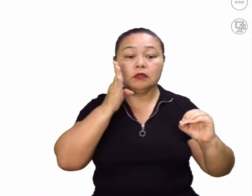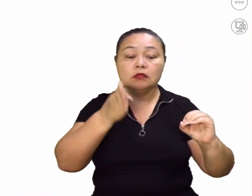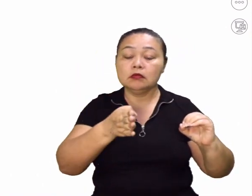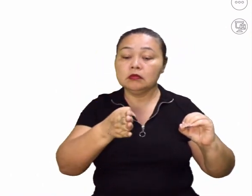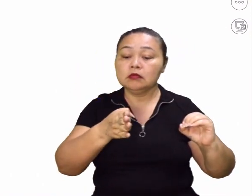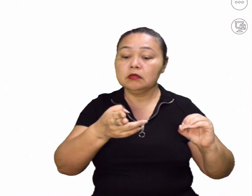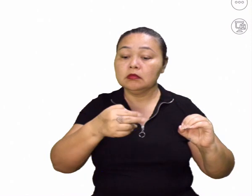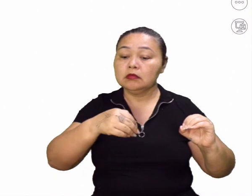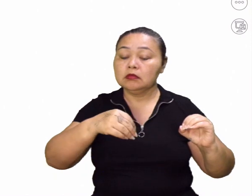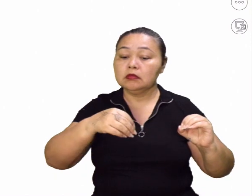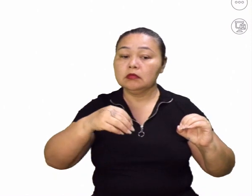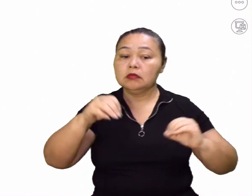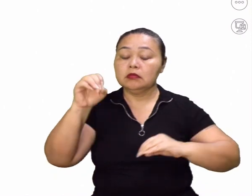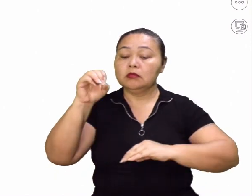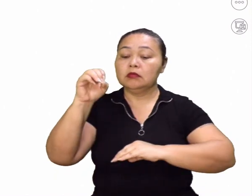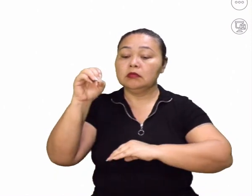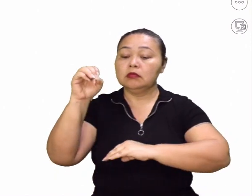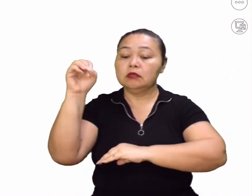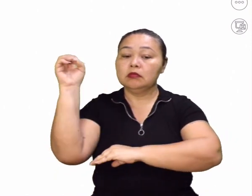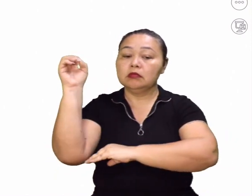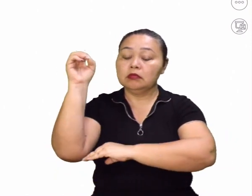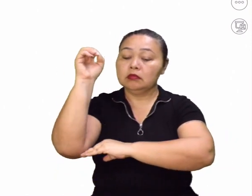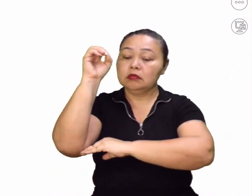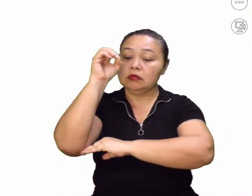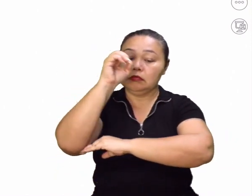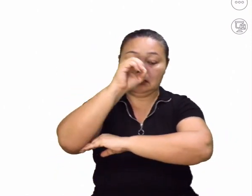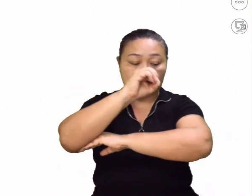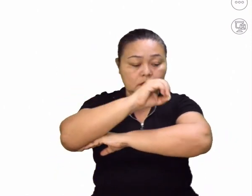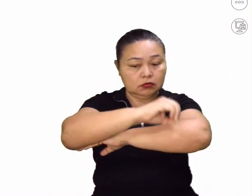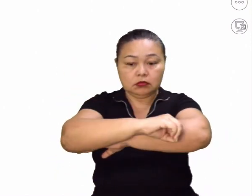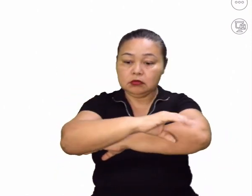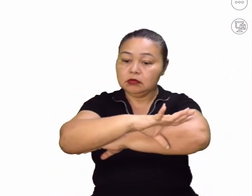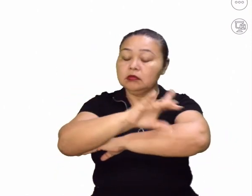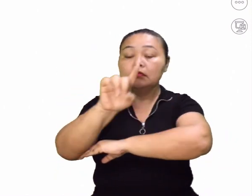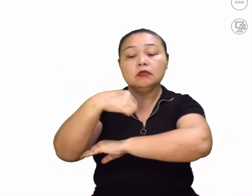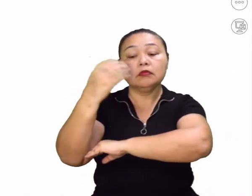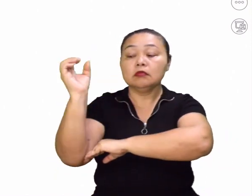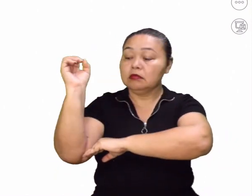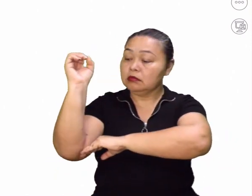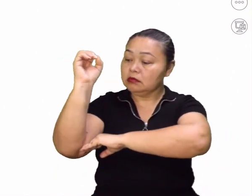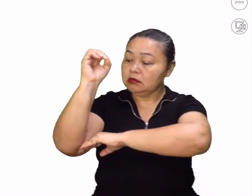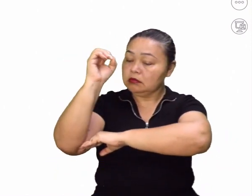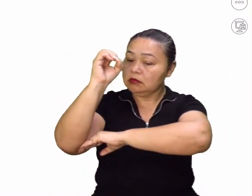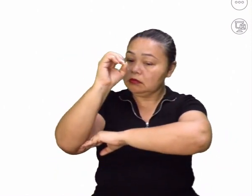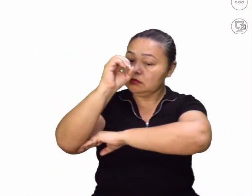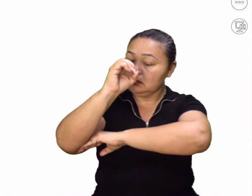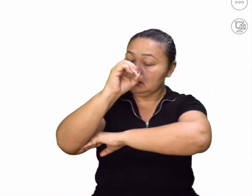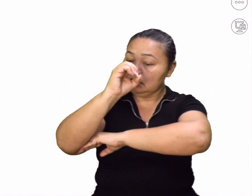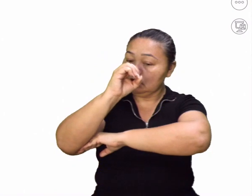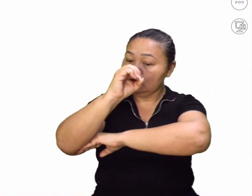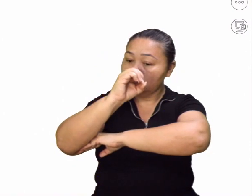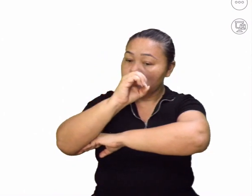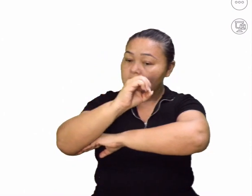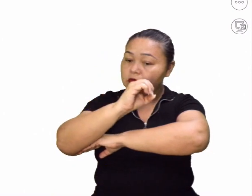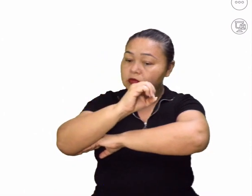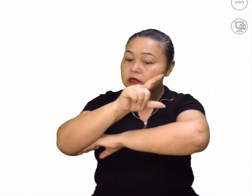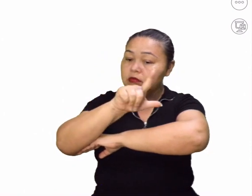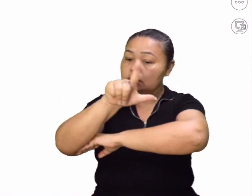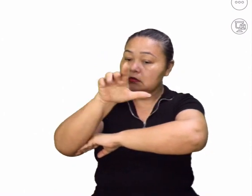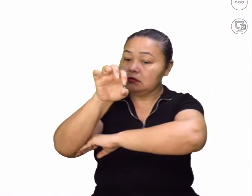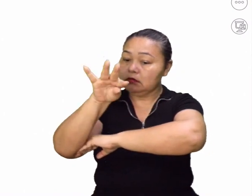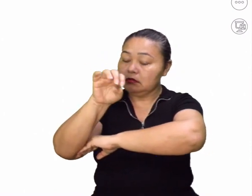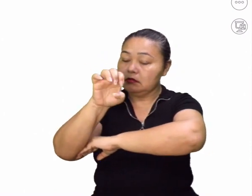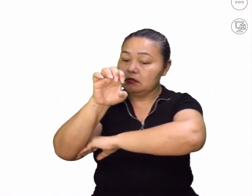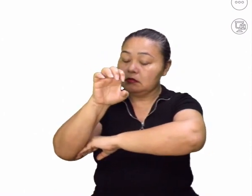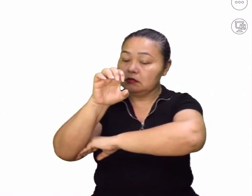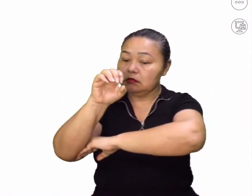o lado da porção nascente e poente. Então, quando a gente fala de nascente, é a porção leste. Quando